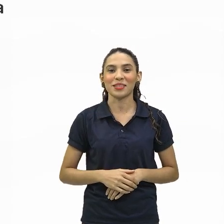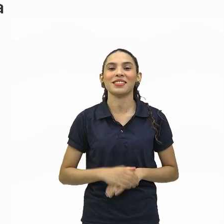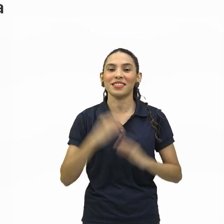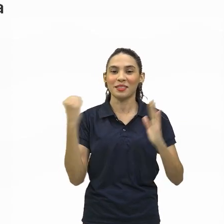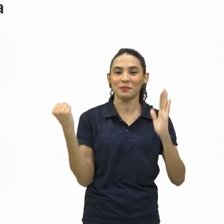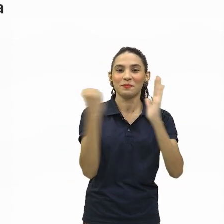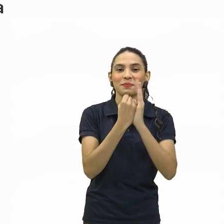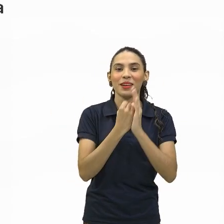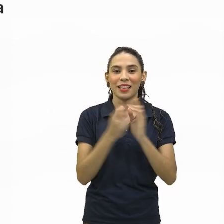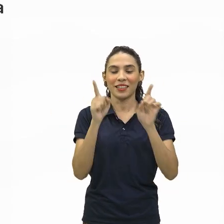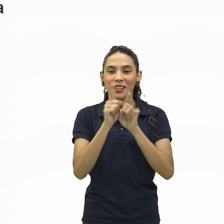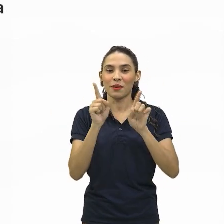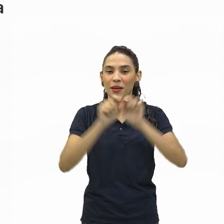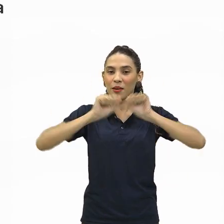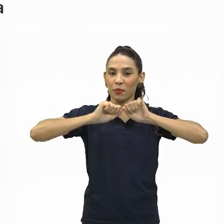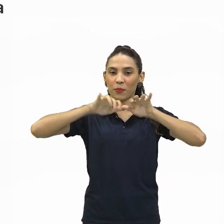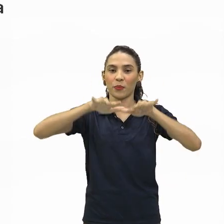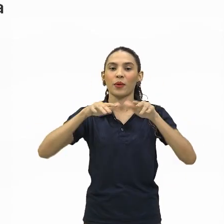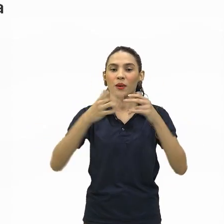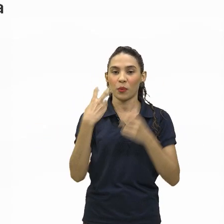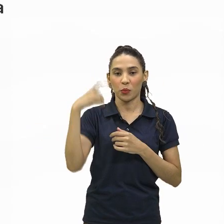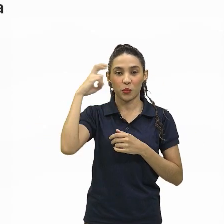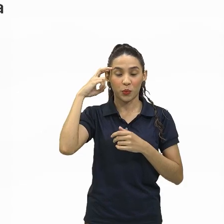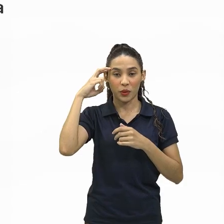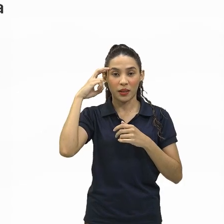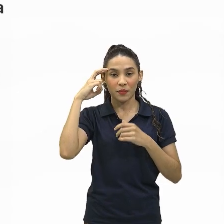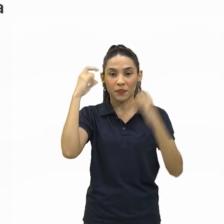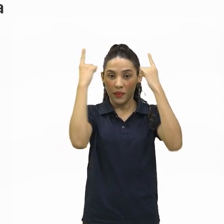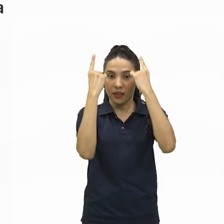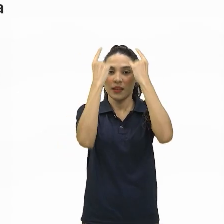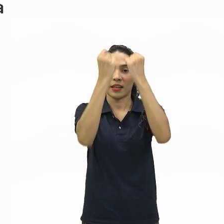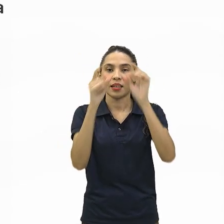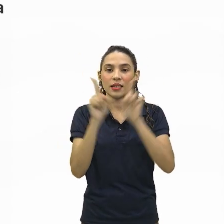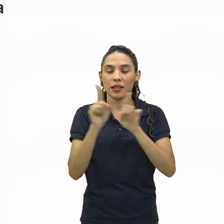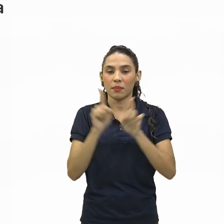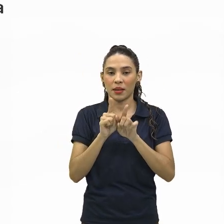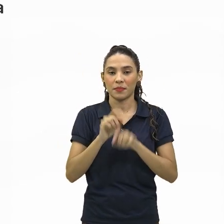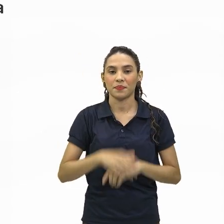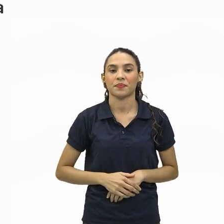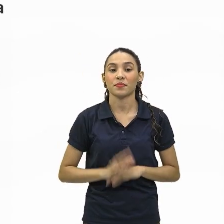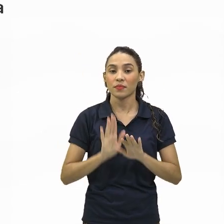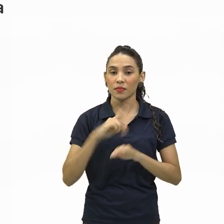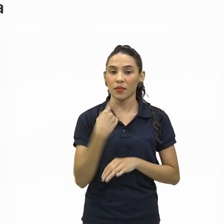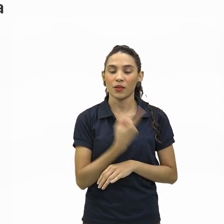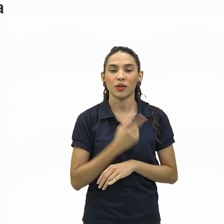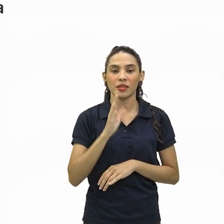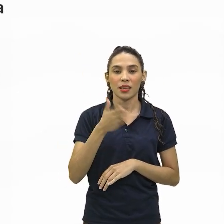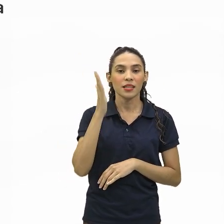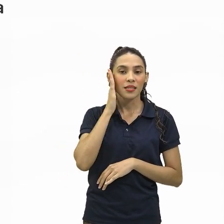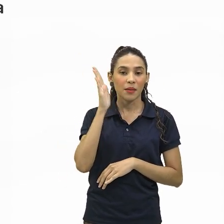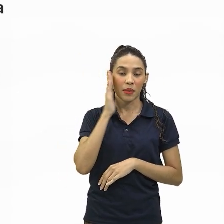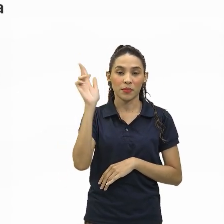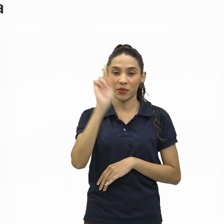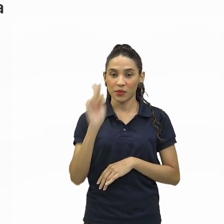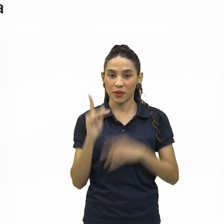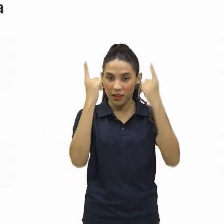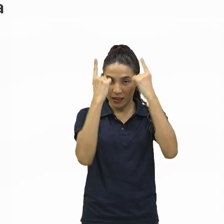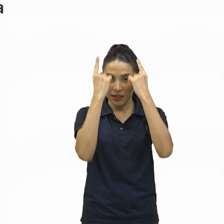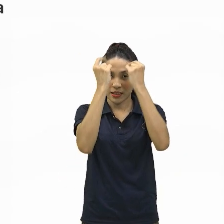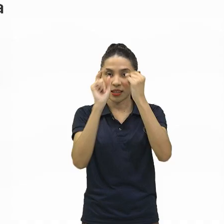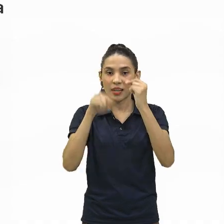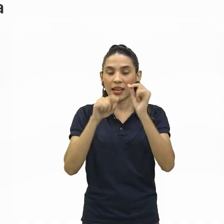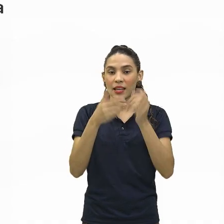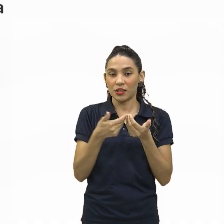pela difusão da cultura grega pelo Oriente. Nós já sabemos que a história da Grécia Antiga é dividida